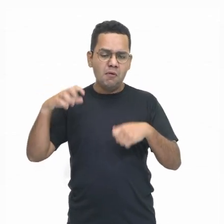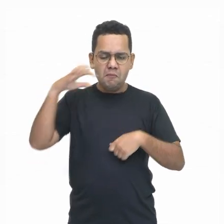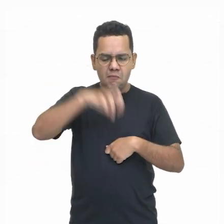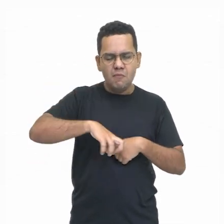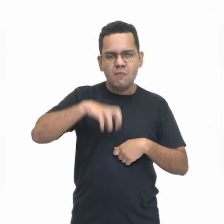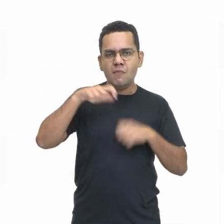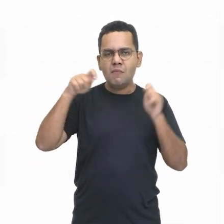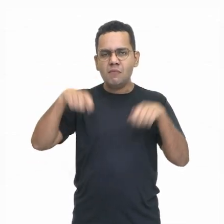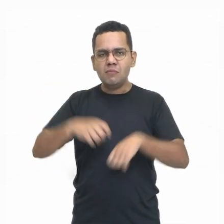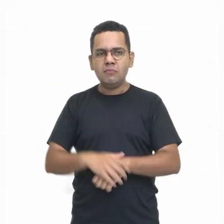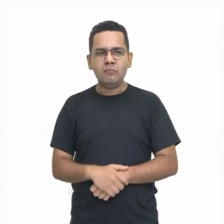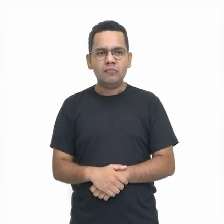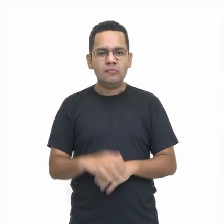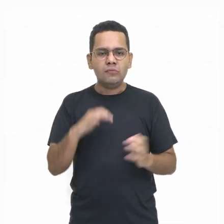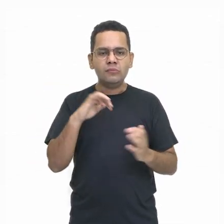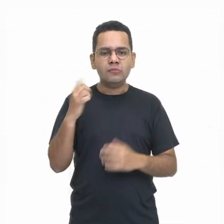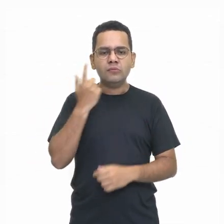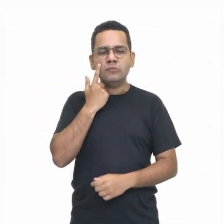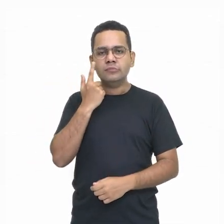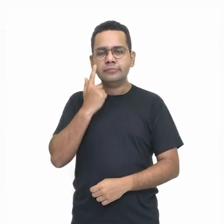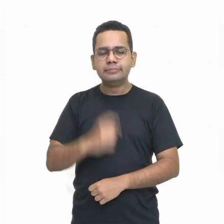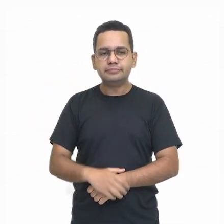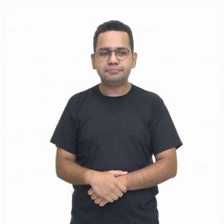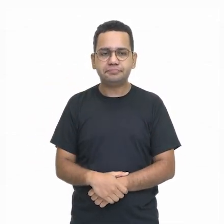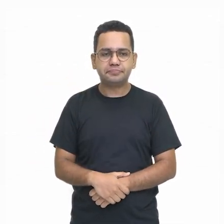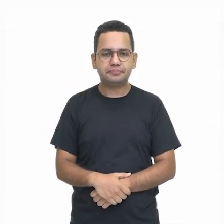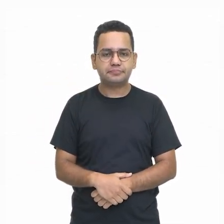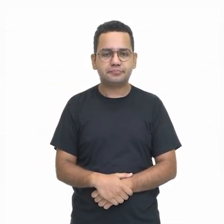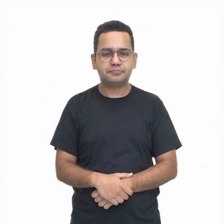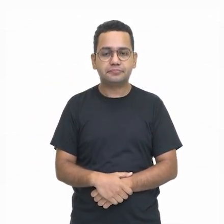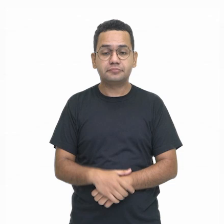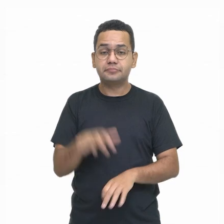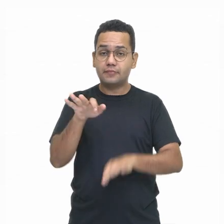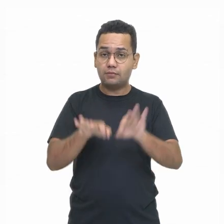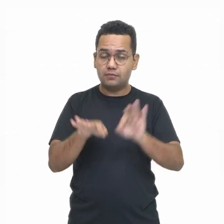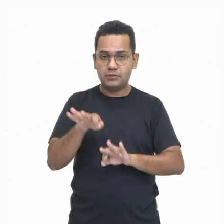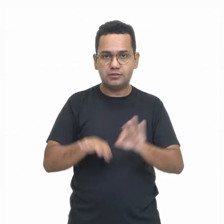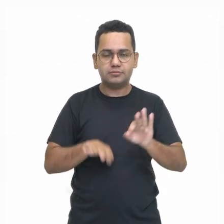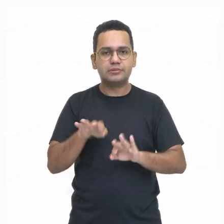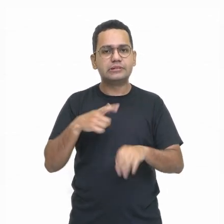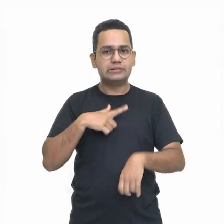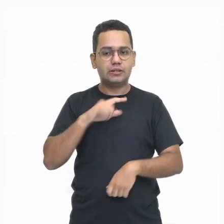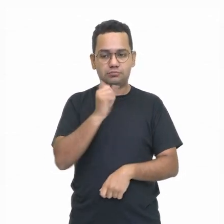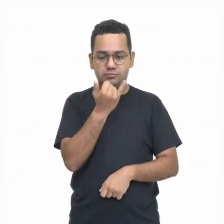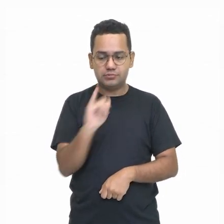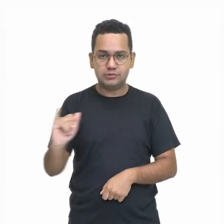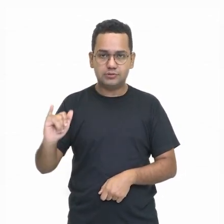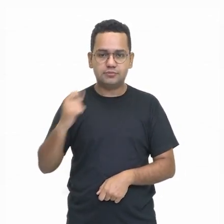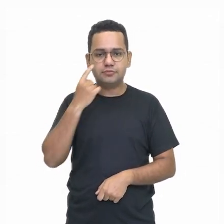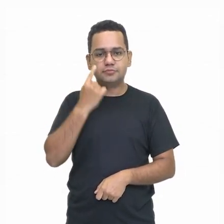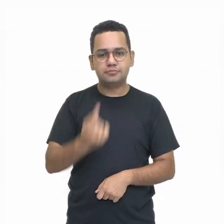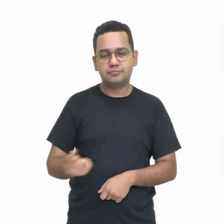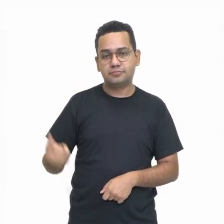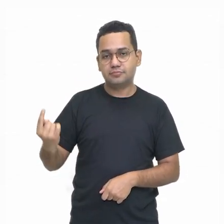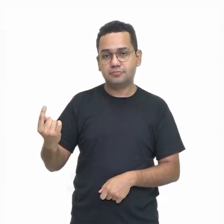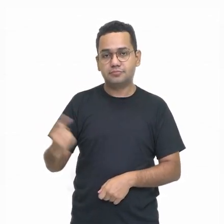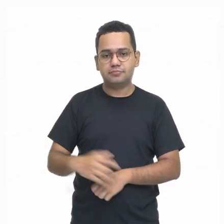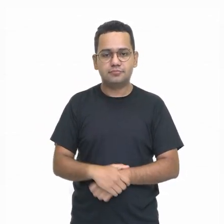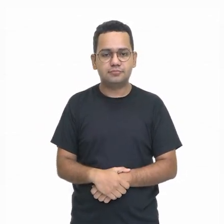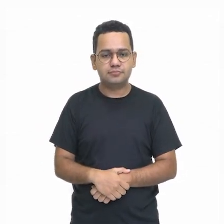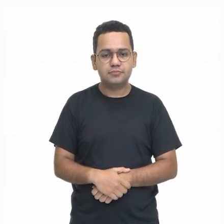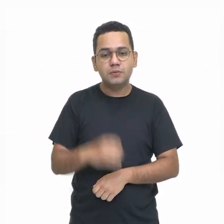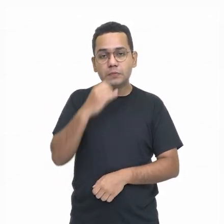temos também essa transferência, né, essa pirâmide ecológica, desse fluxo de energia aí representado. Por exemplo,